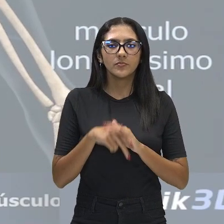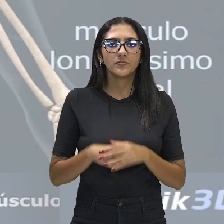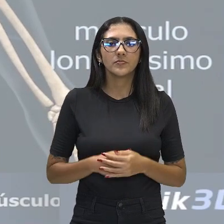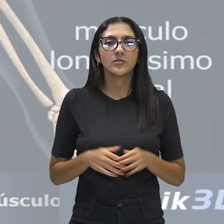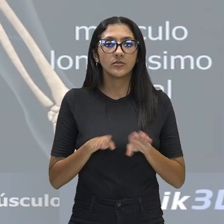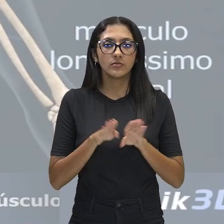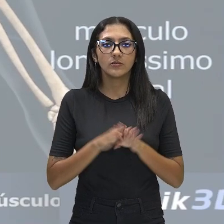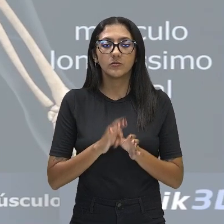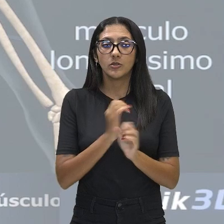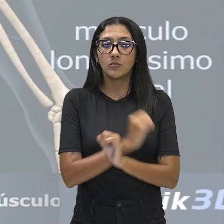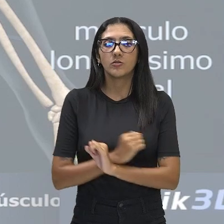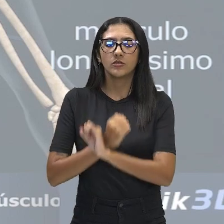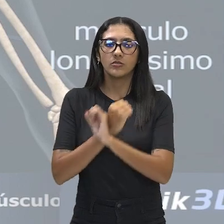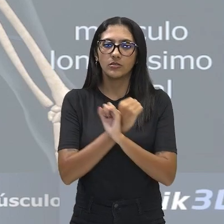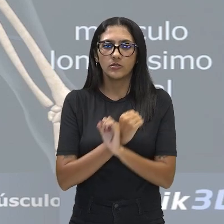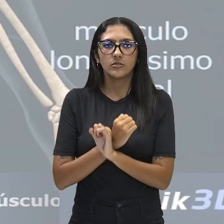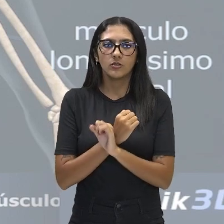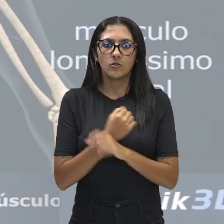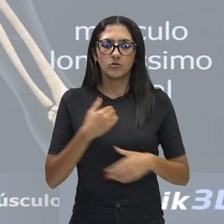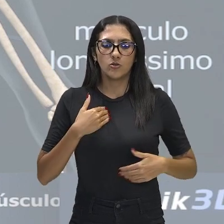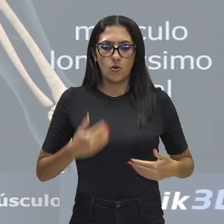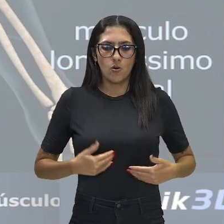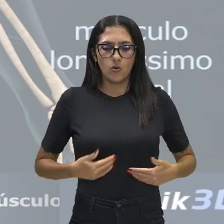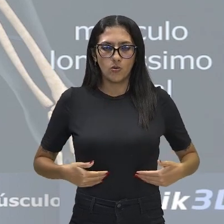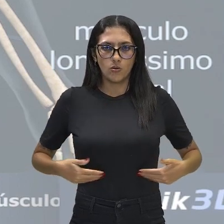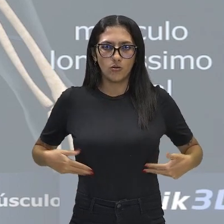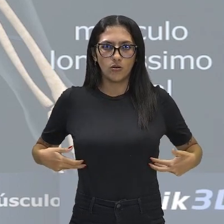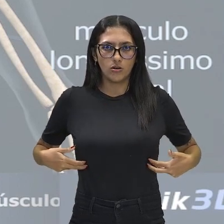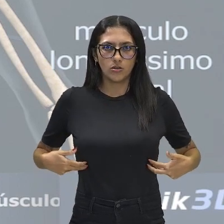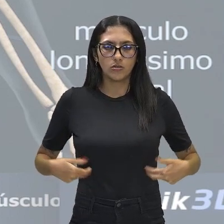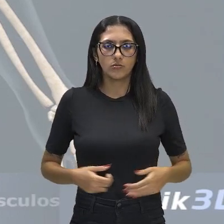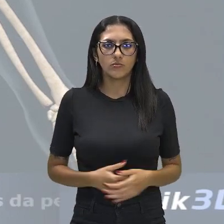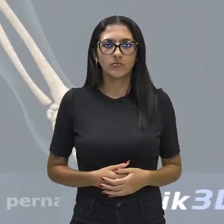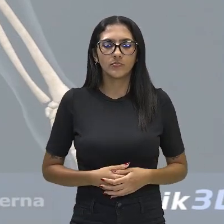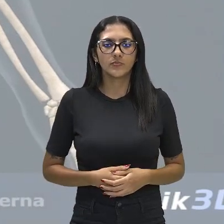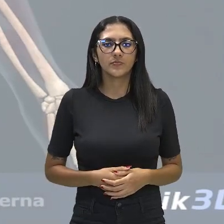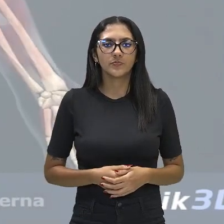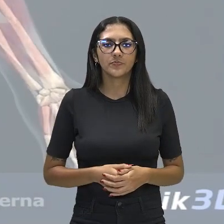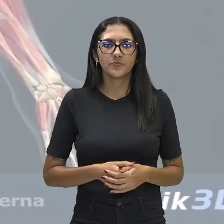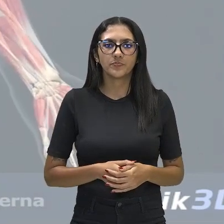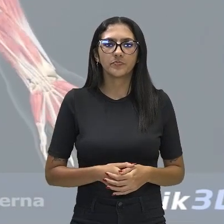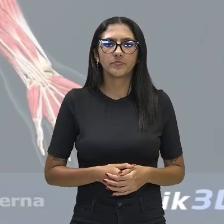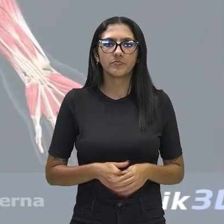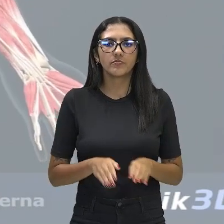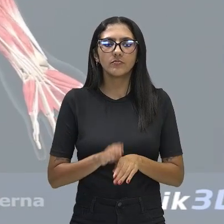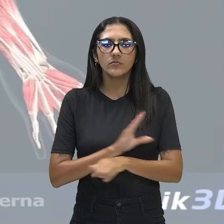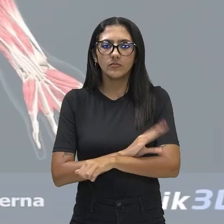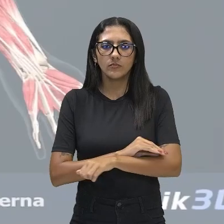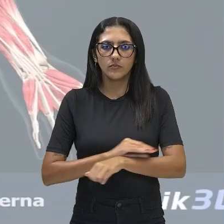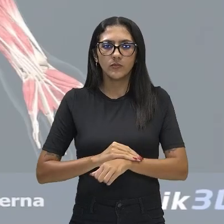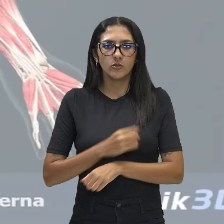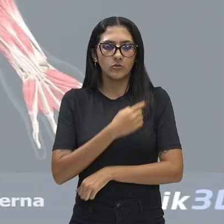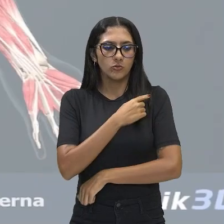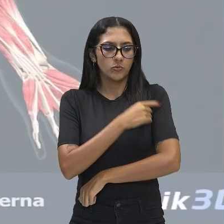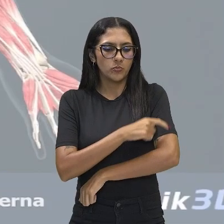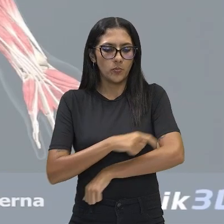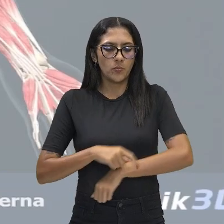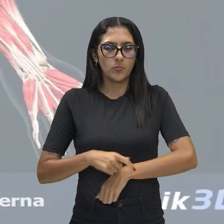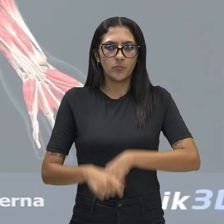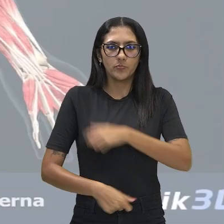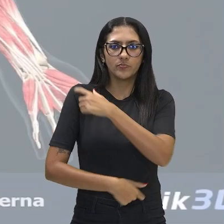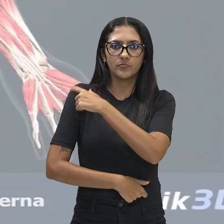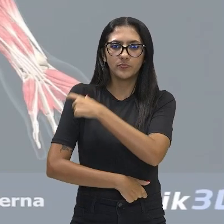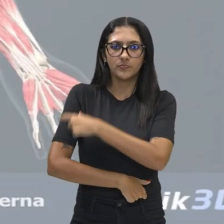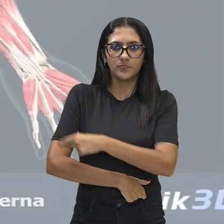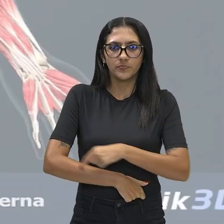na proteção dos nossos órgãos vitais. Os músculos dos nossos